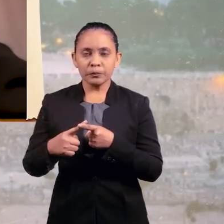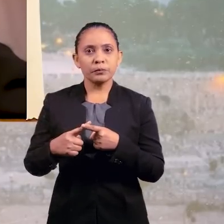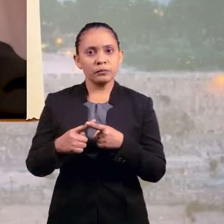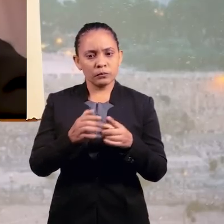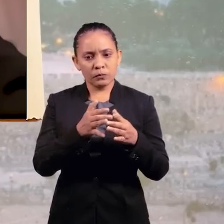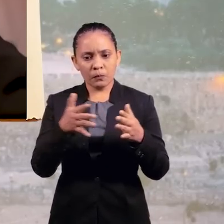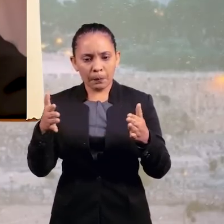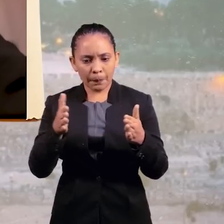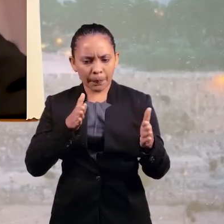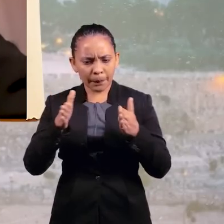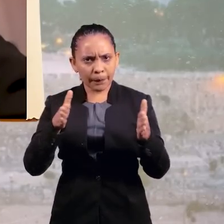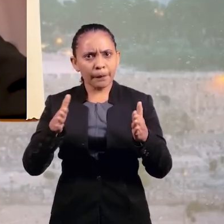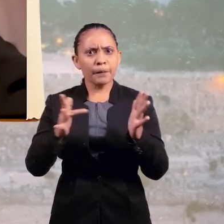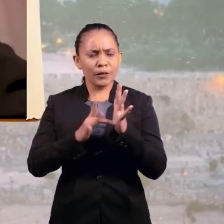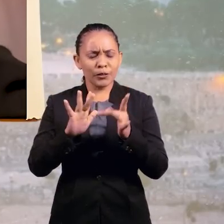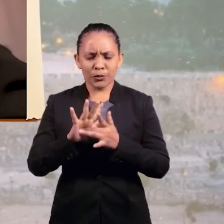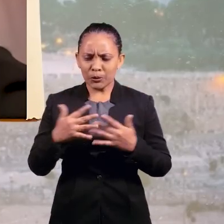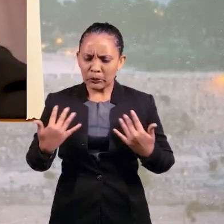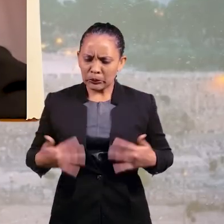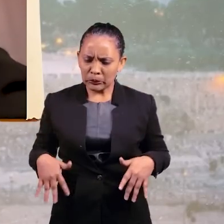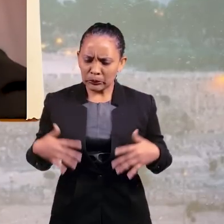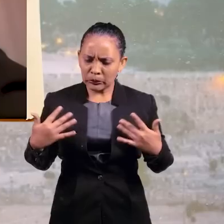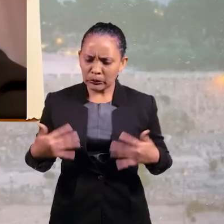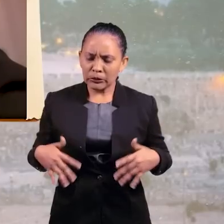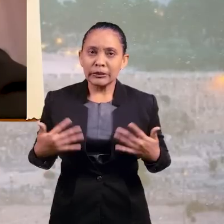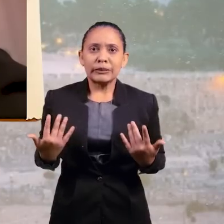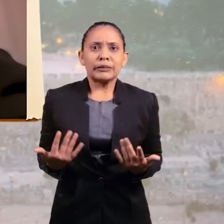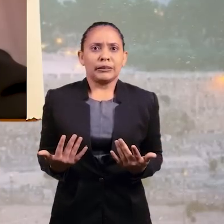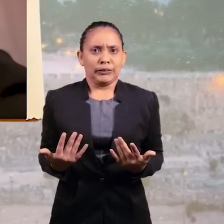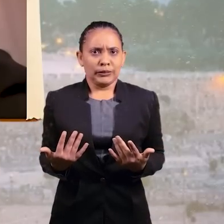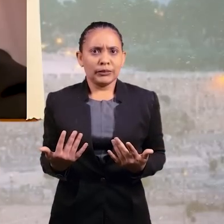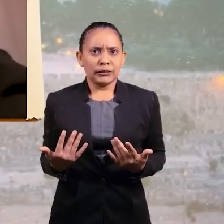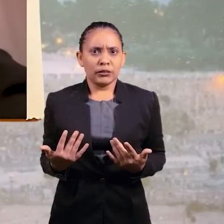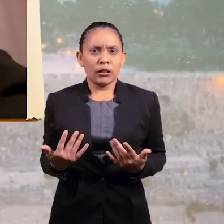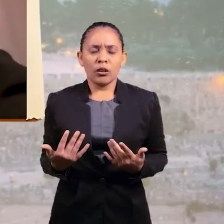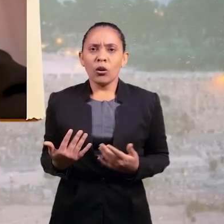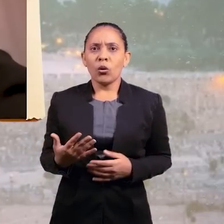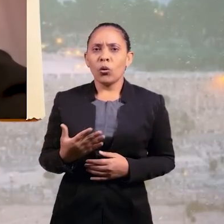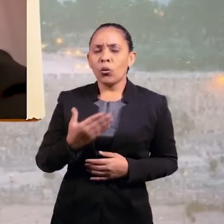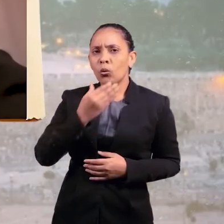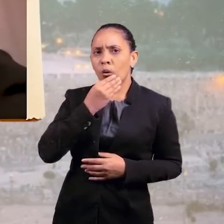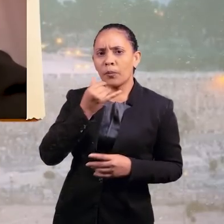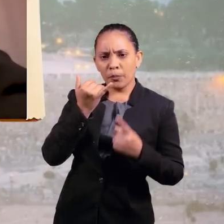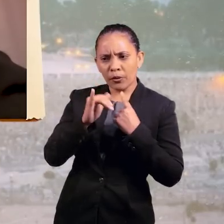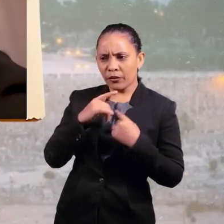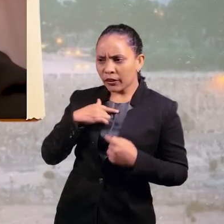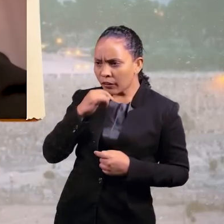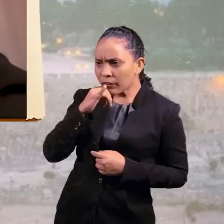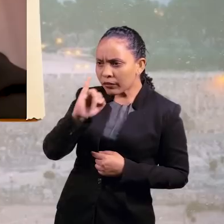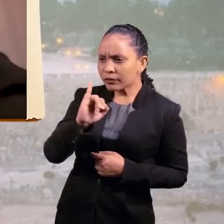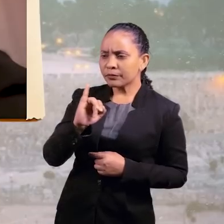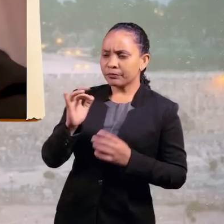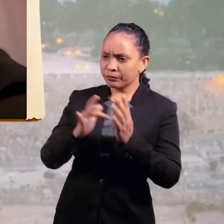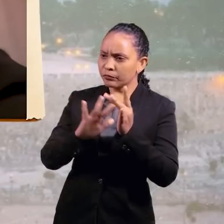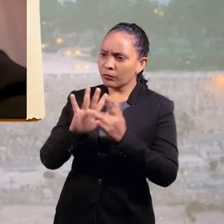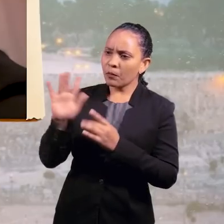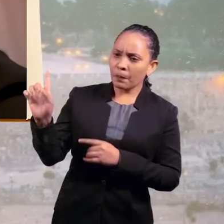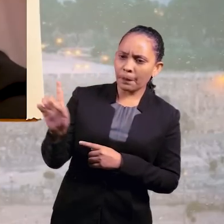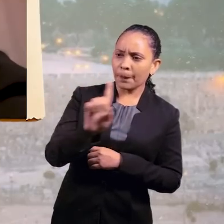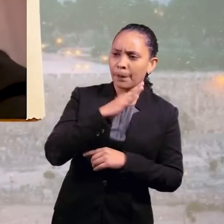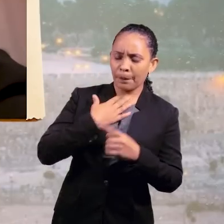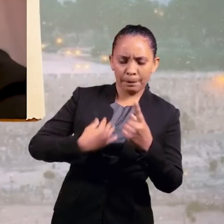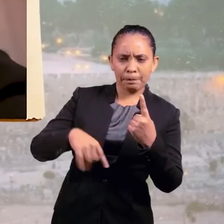ser obediente. Ele seria o ferido de Deus, diz também o profeta, iria levar sobre si os nossos